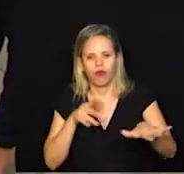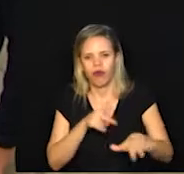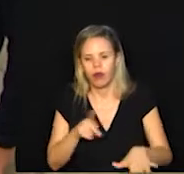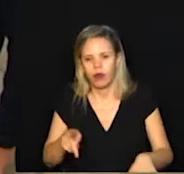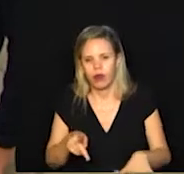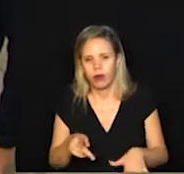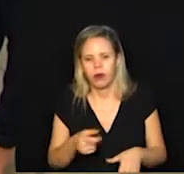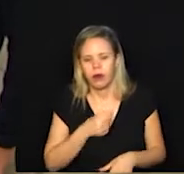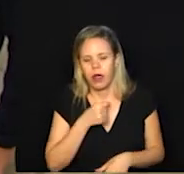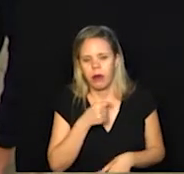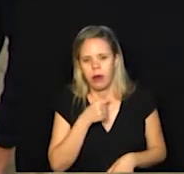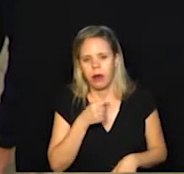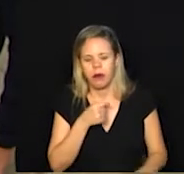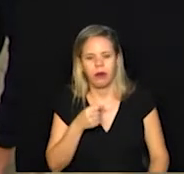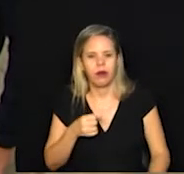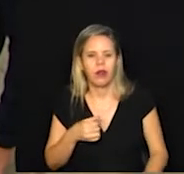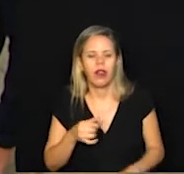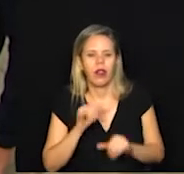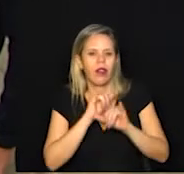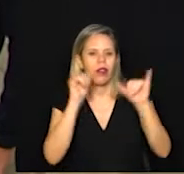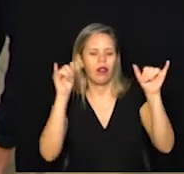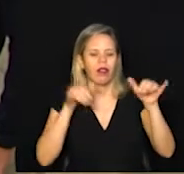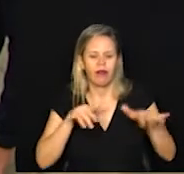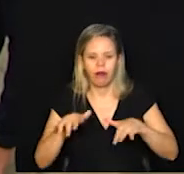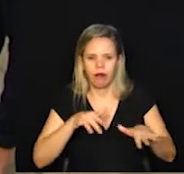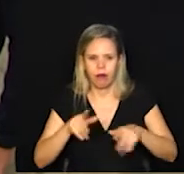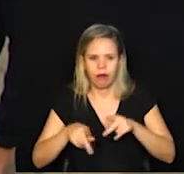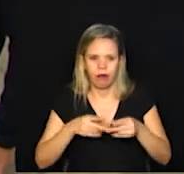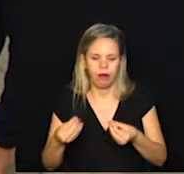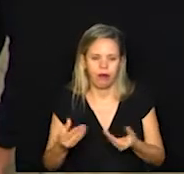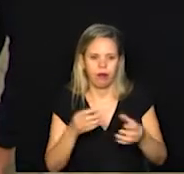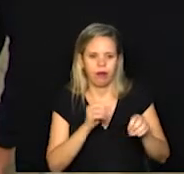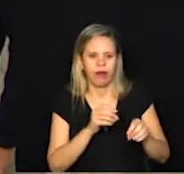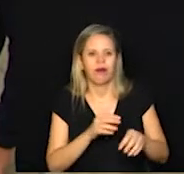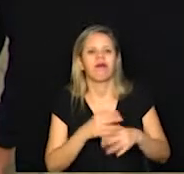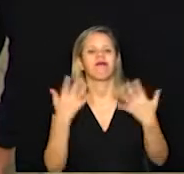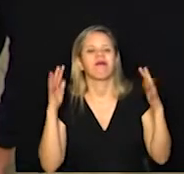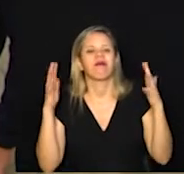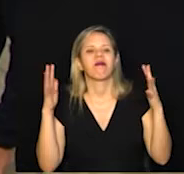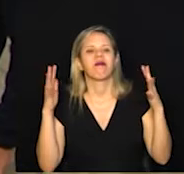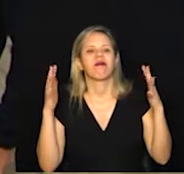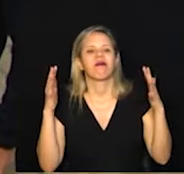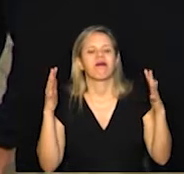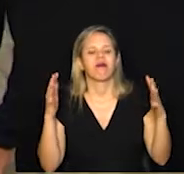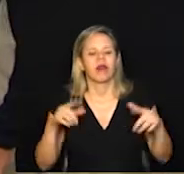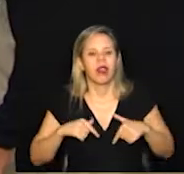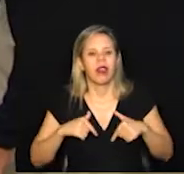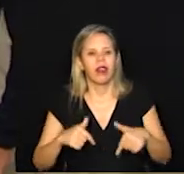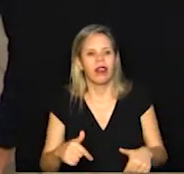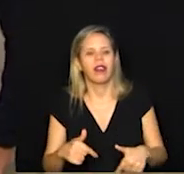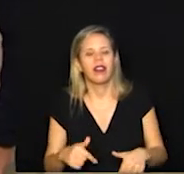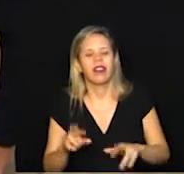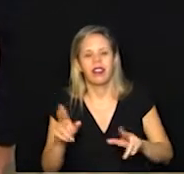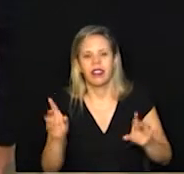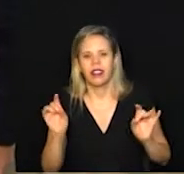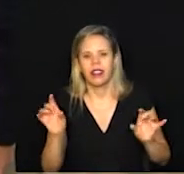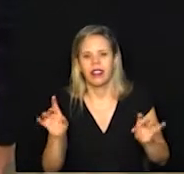professor gravando, todo mundo, né, se mobilizando pela educação. Parabéns aí por esta atitude